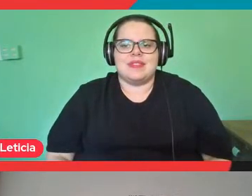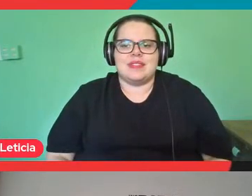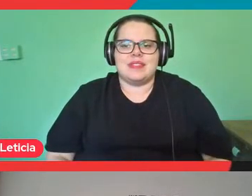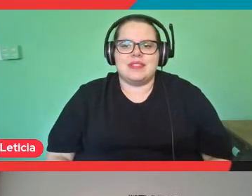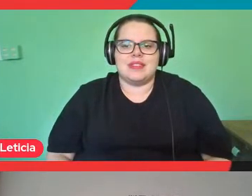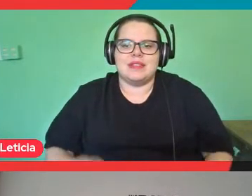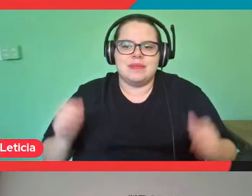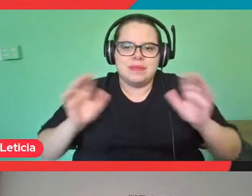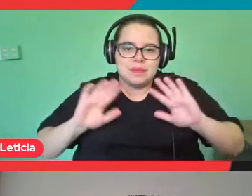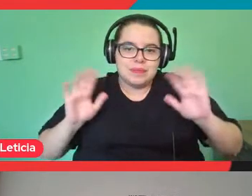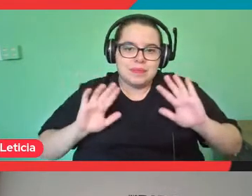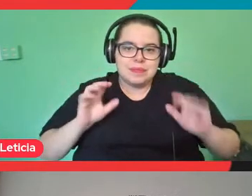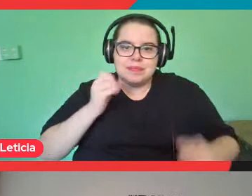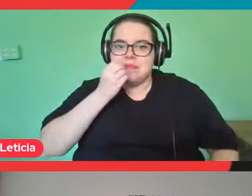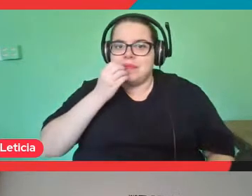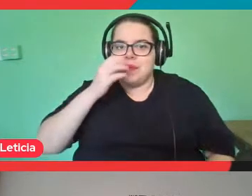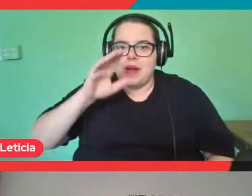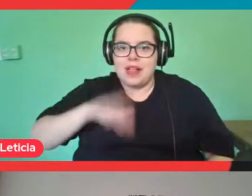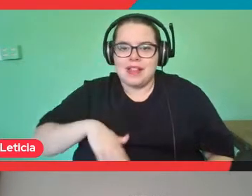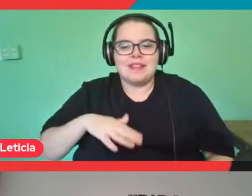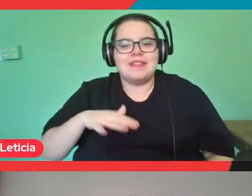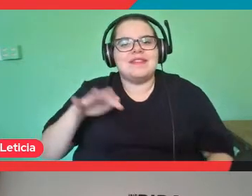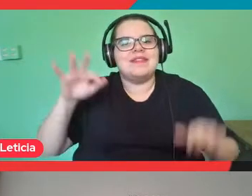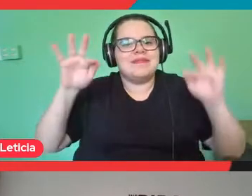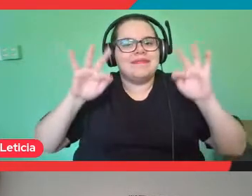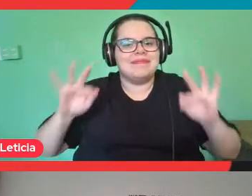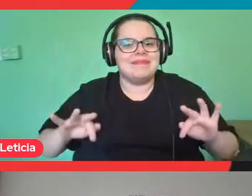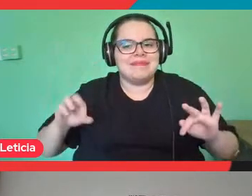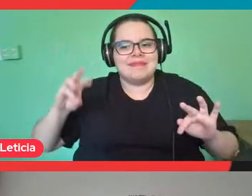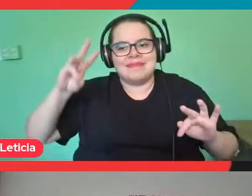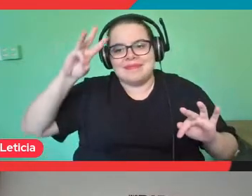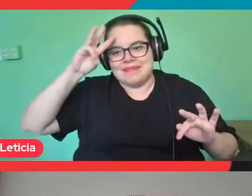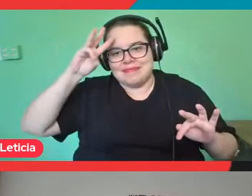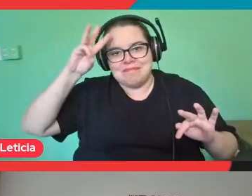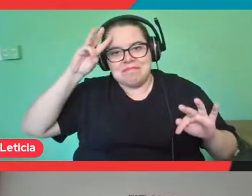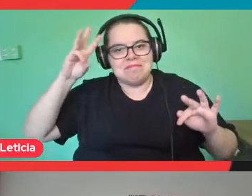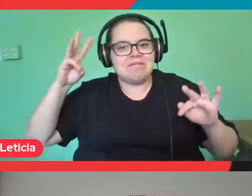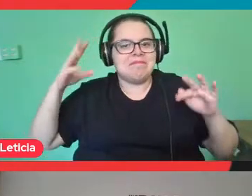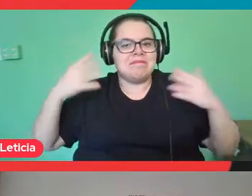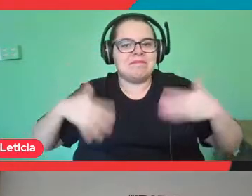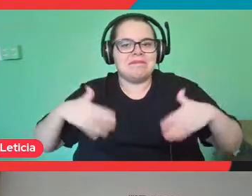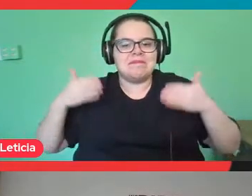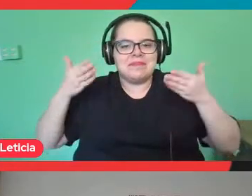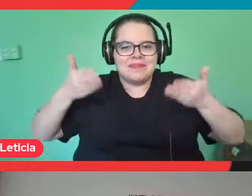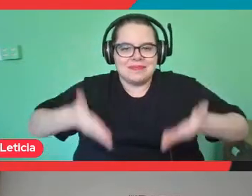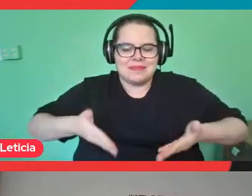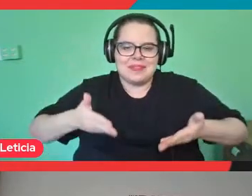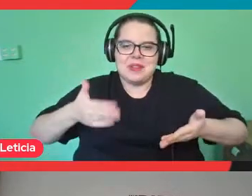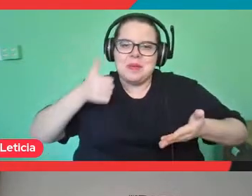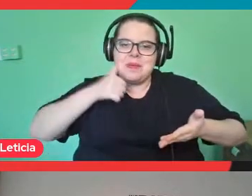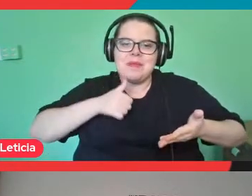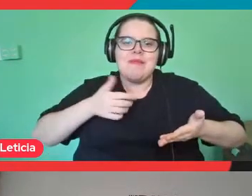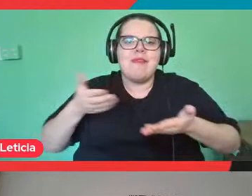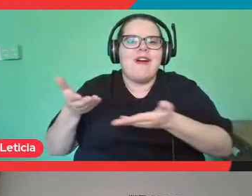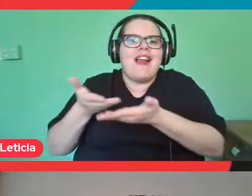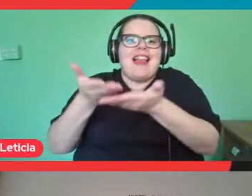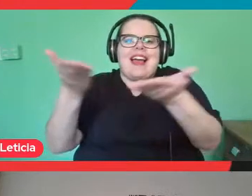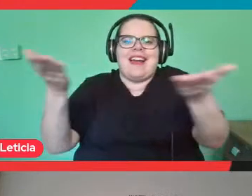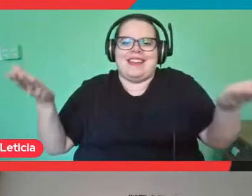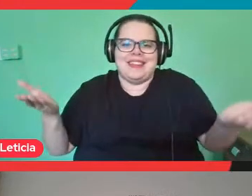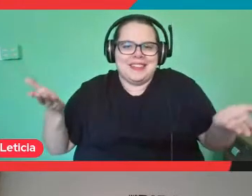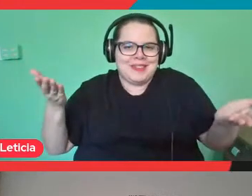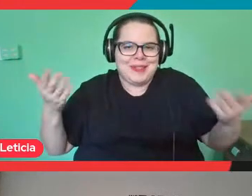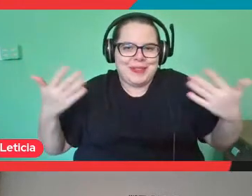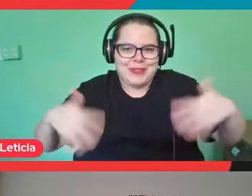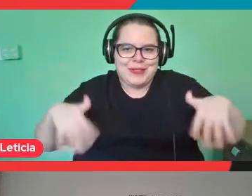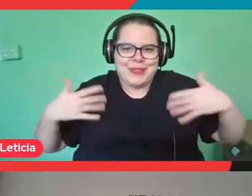Boa tarde, pessoal. Feliz terça-feira. É muito bacana estar ao lado de mulheres que